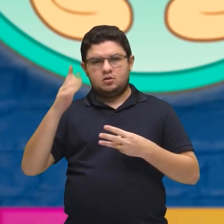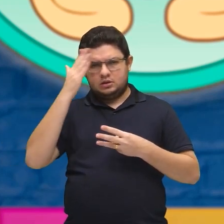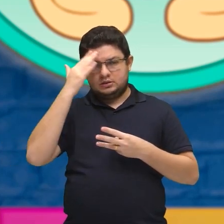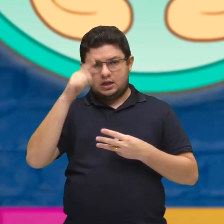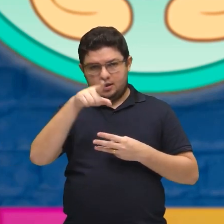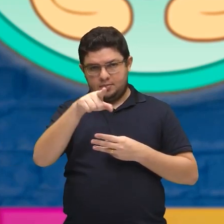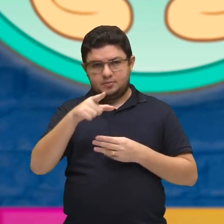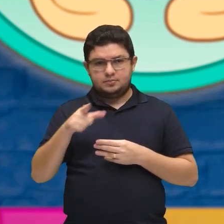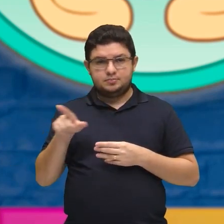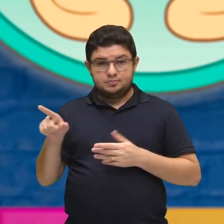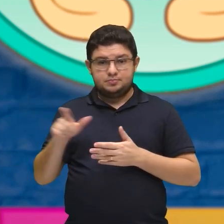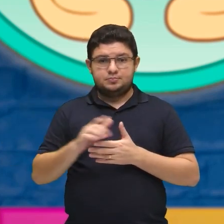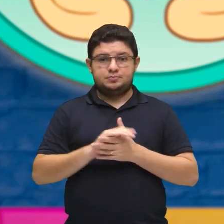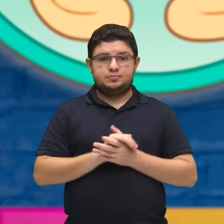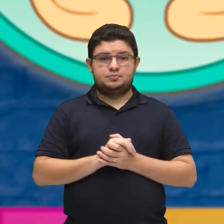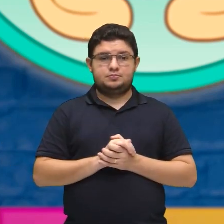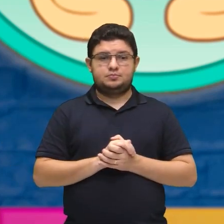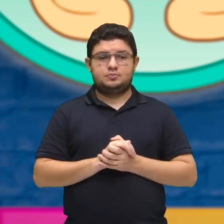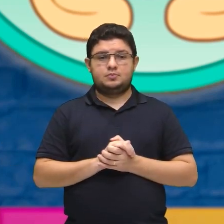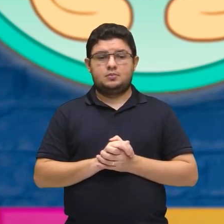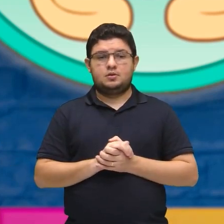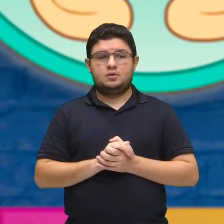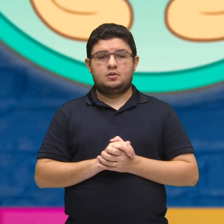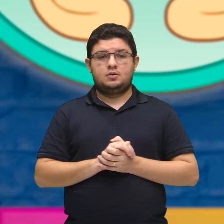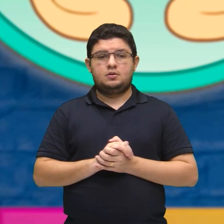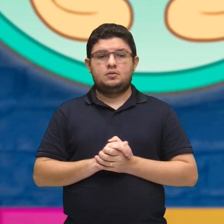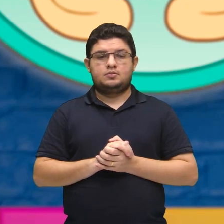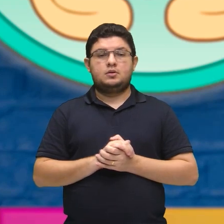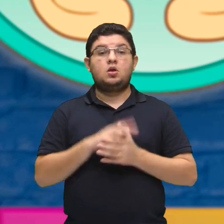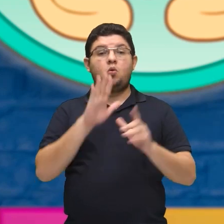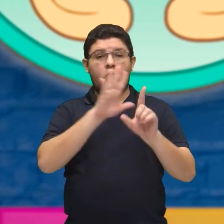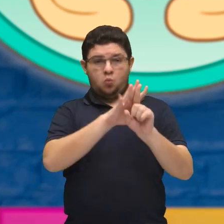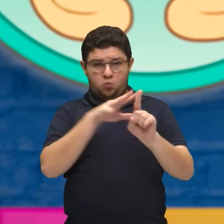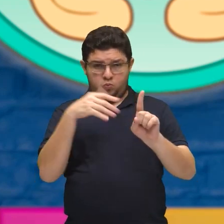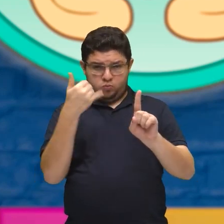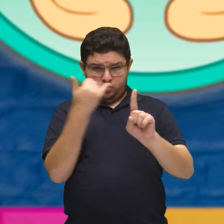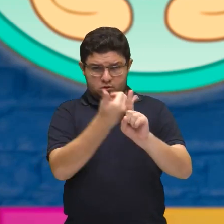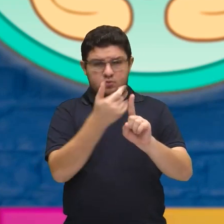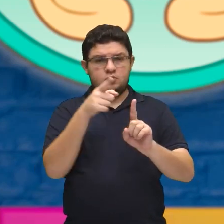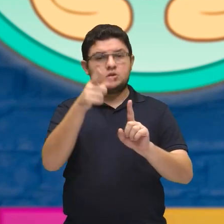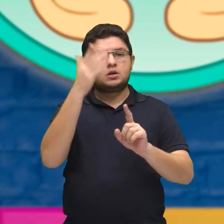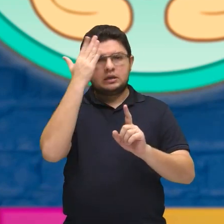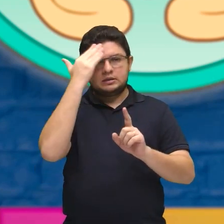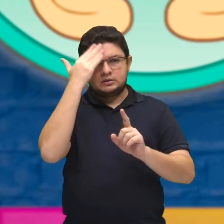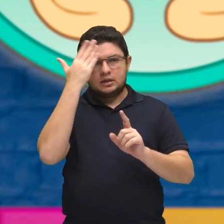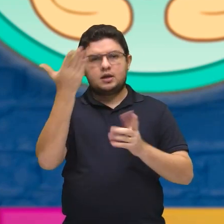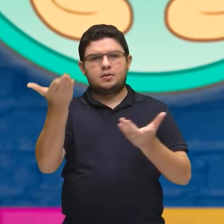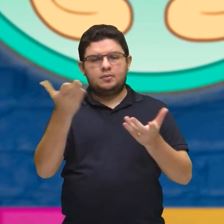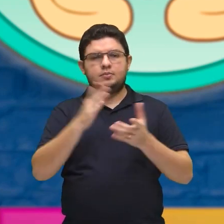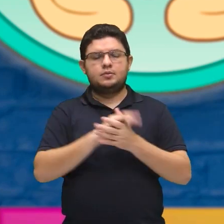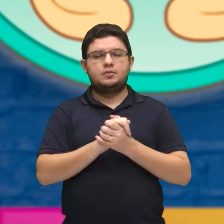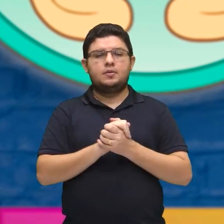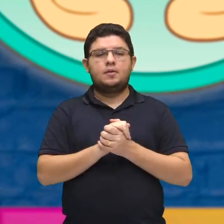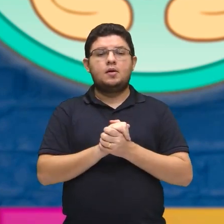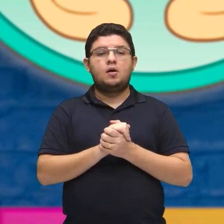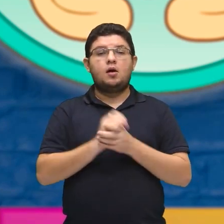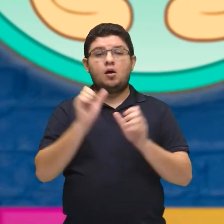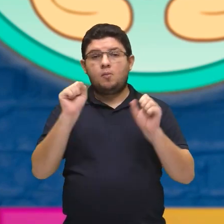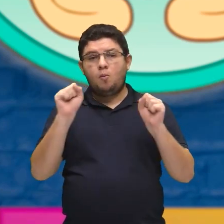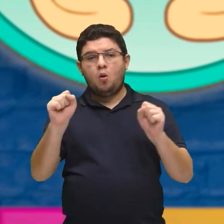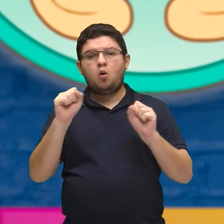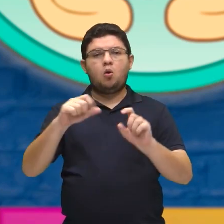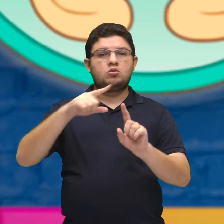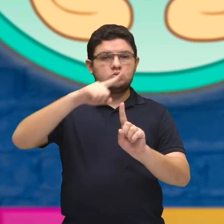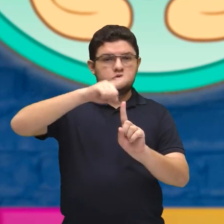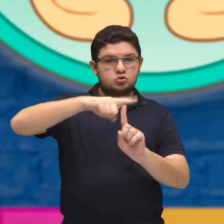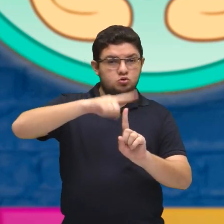é bullying? Então, eu já dei uma dica. Pode ser, é uma das fases do bullying.